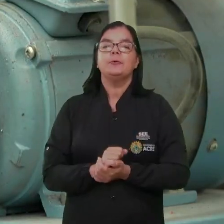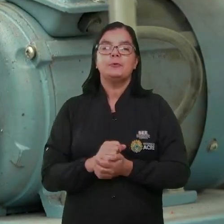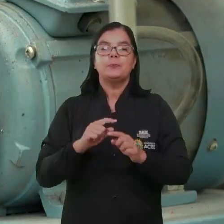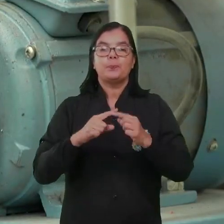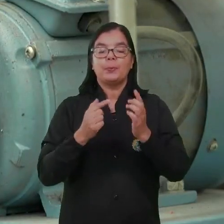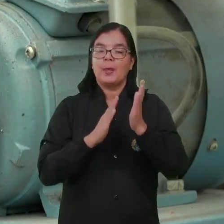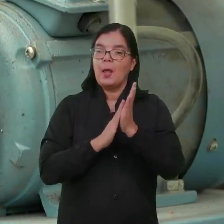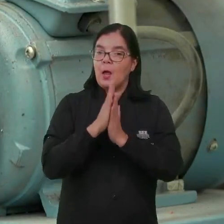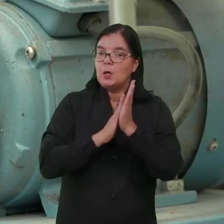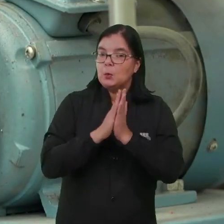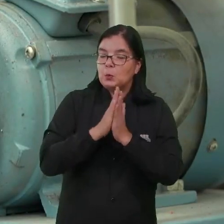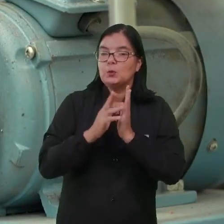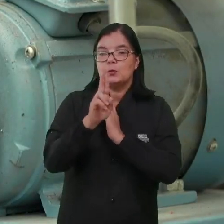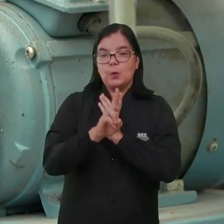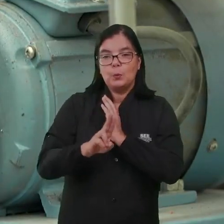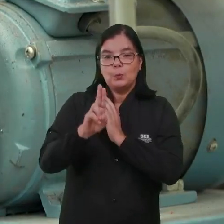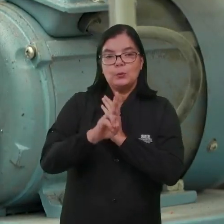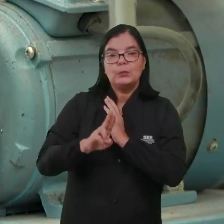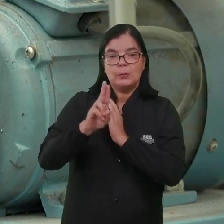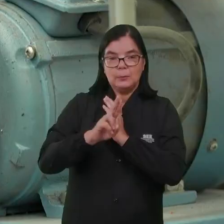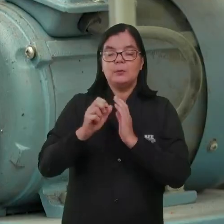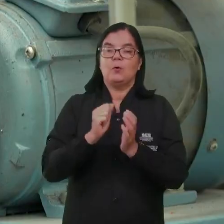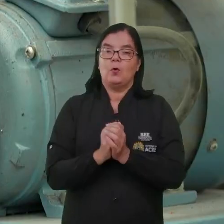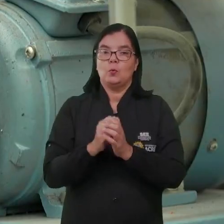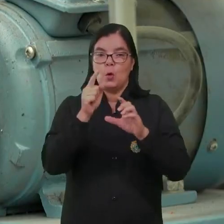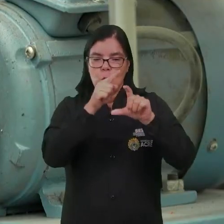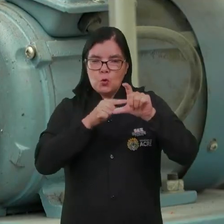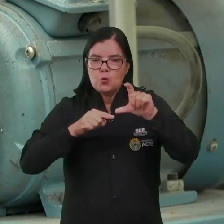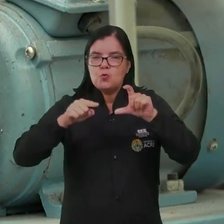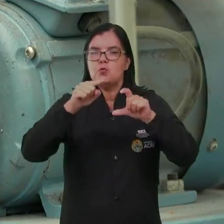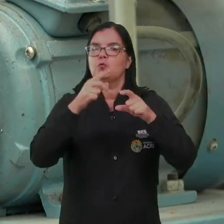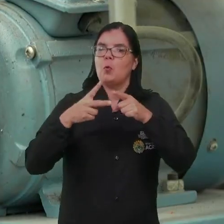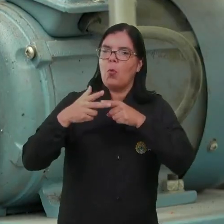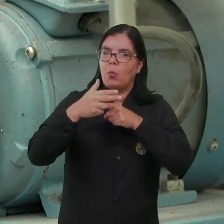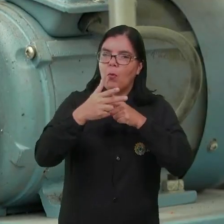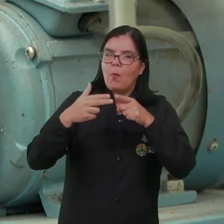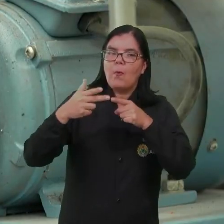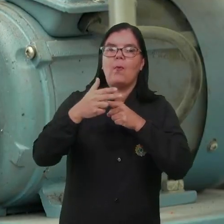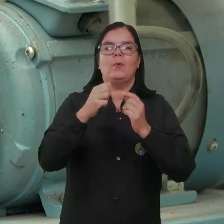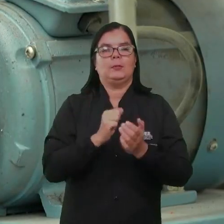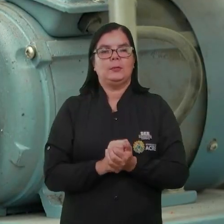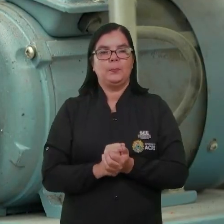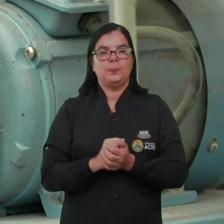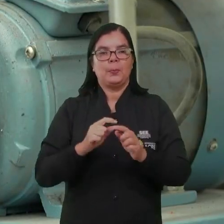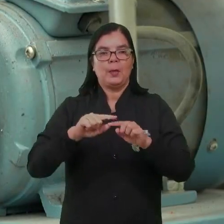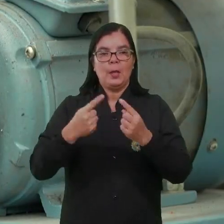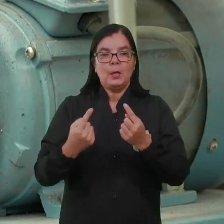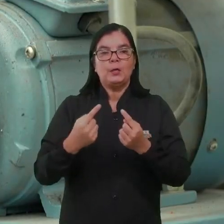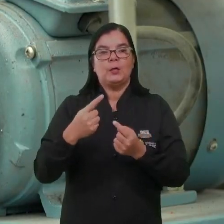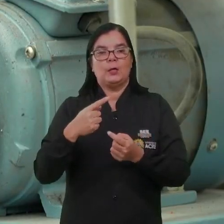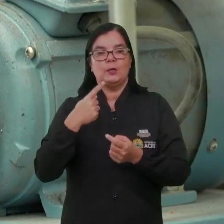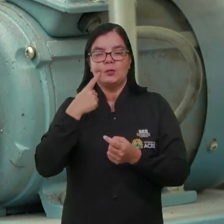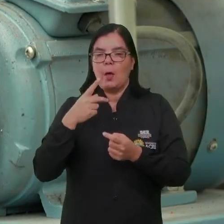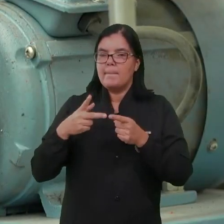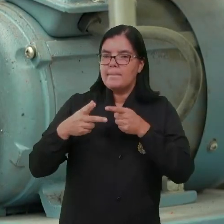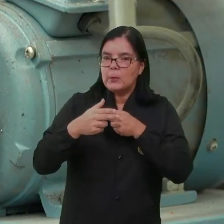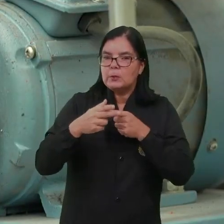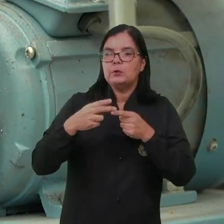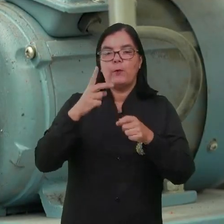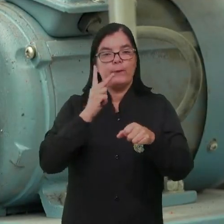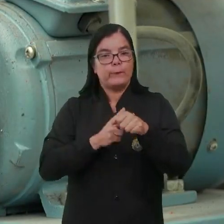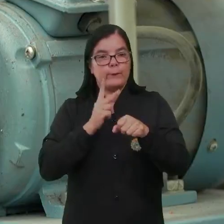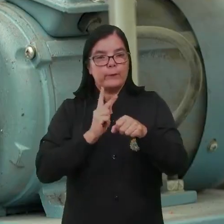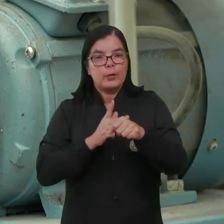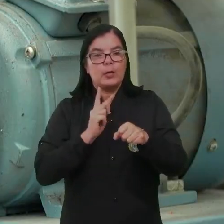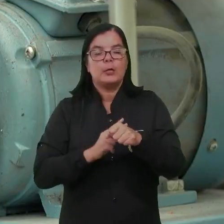as lixas ali que são usadas ali nesses discos de corte, nos rebolos, nas brocas diamantadas, por exemplo, para cortar ali vidros,